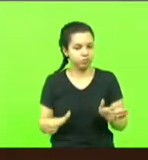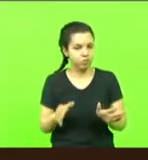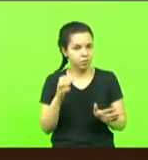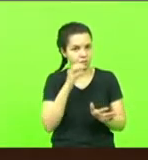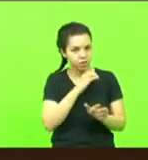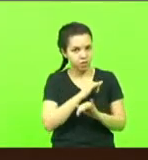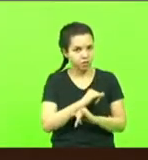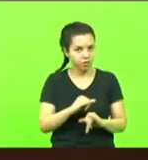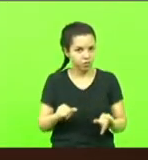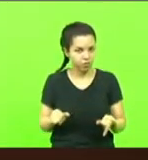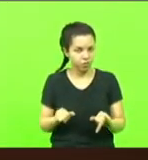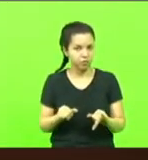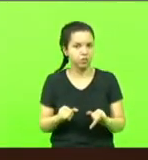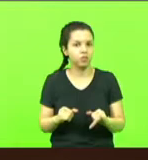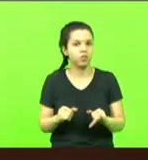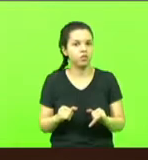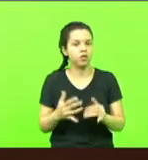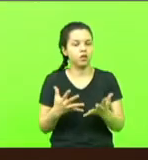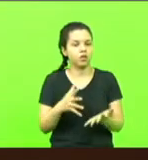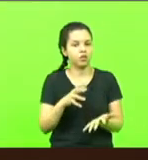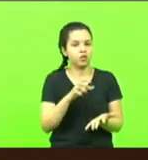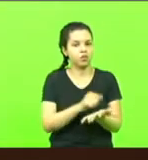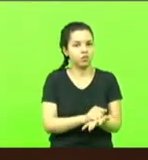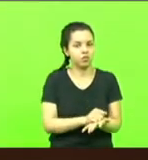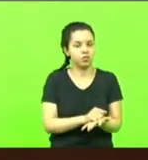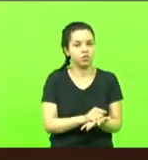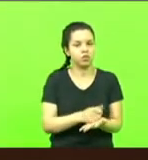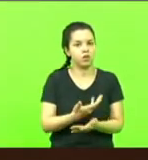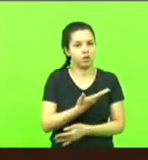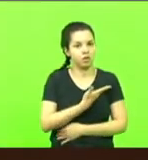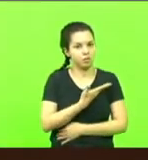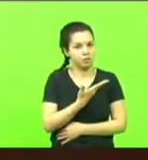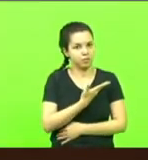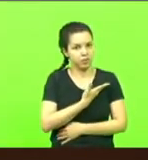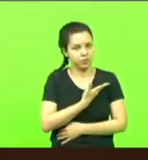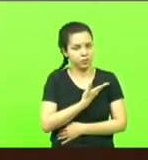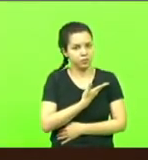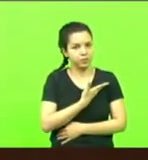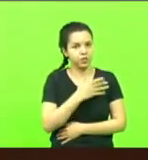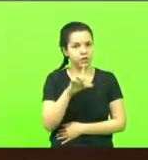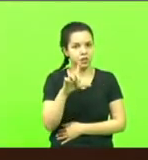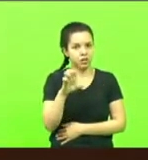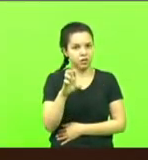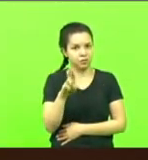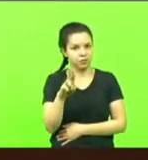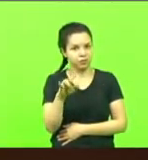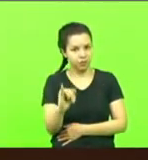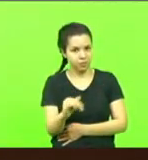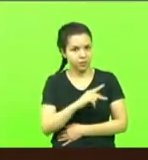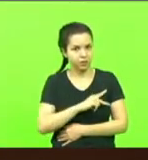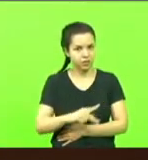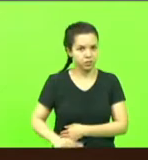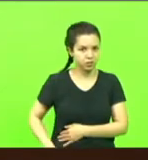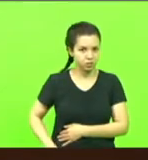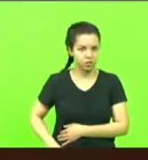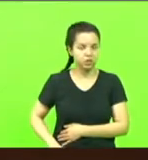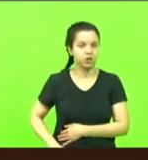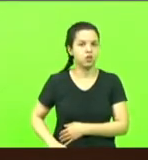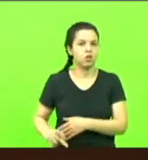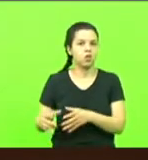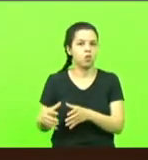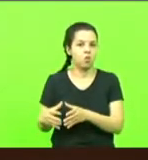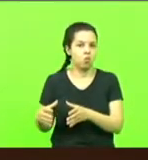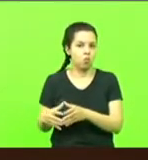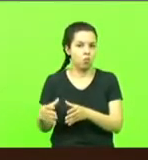comunicações, queria fazer o registro do nosso querido amigo Levi, presidente da Colônia de Pescadores de